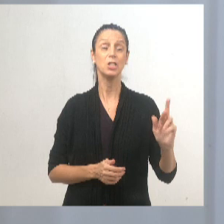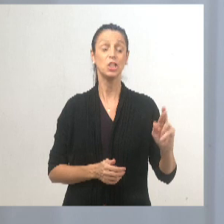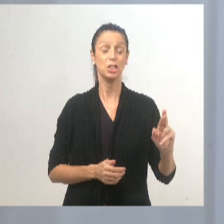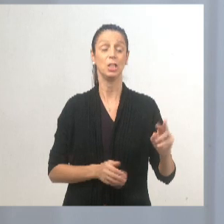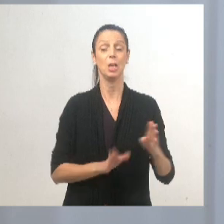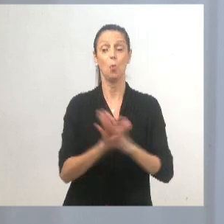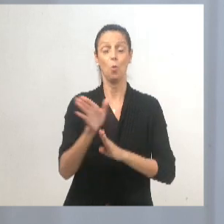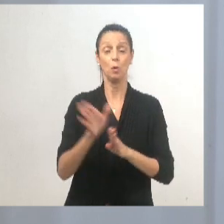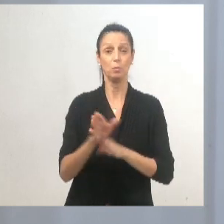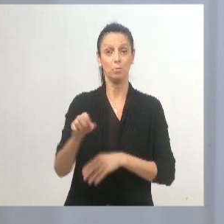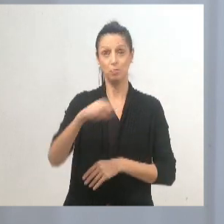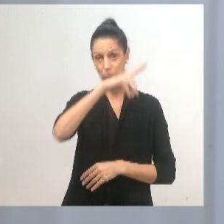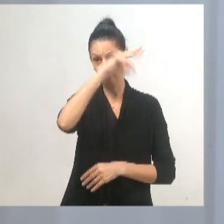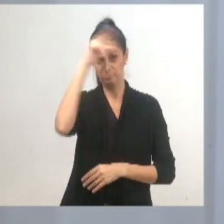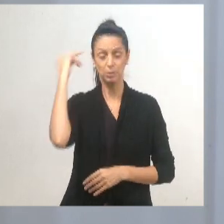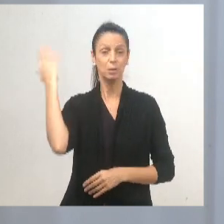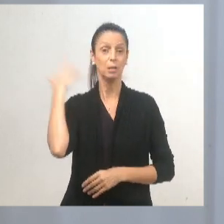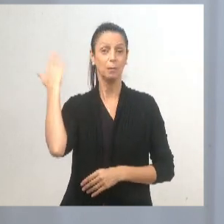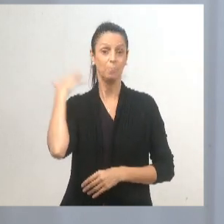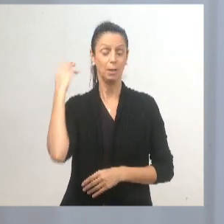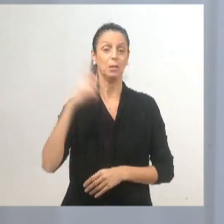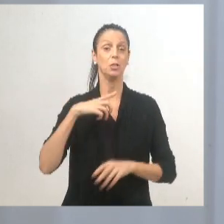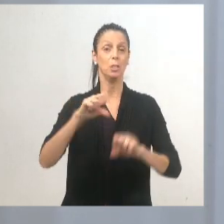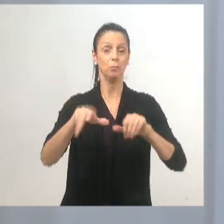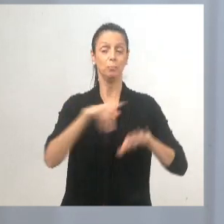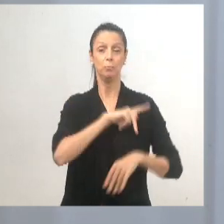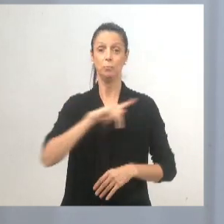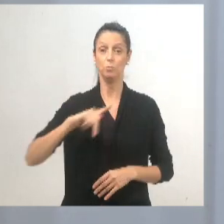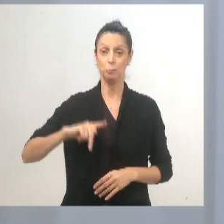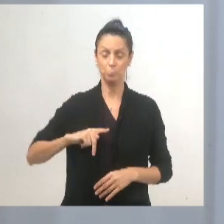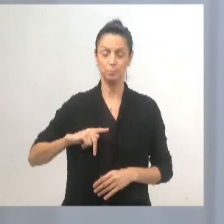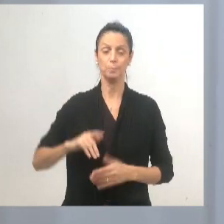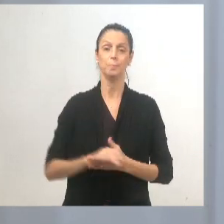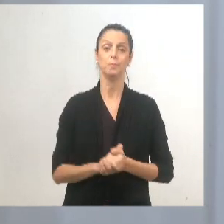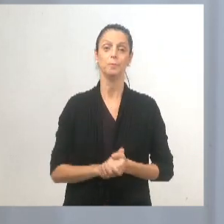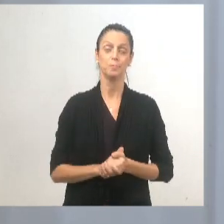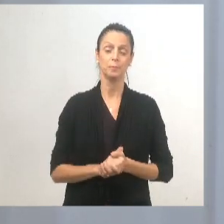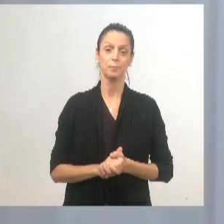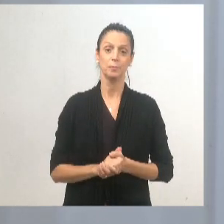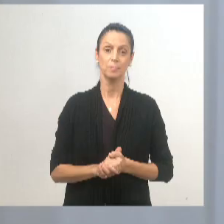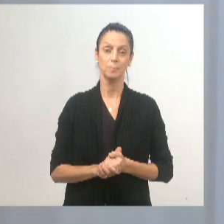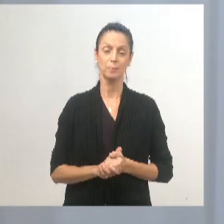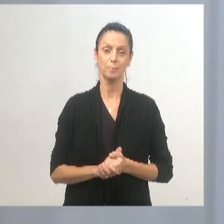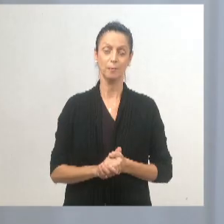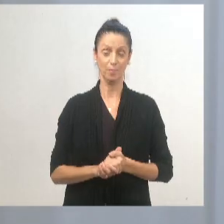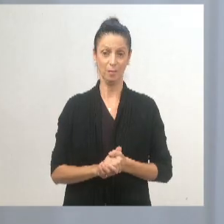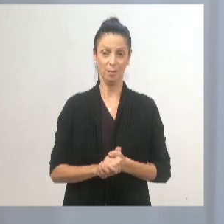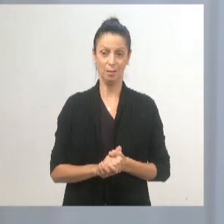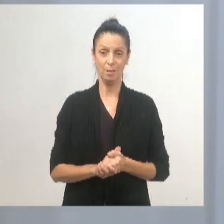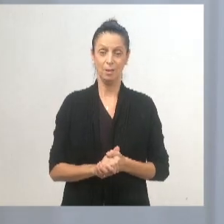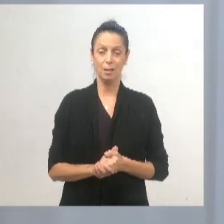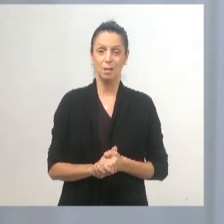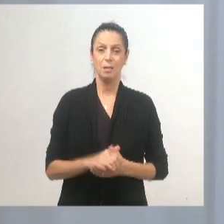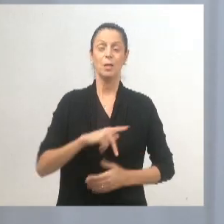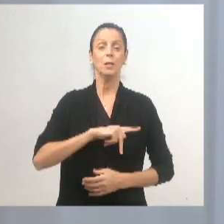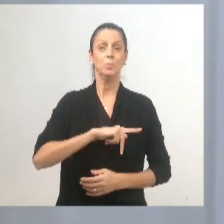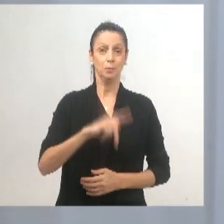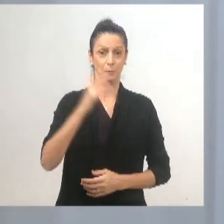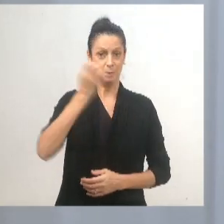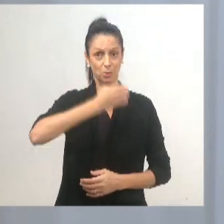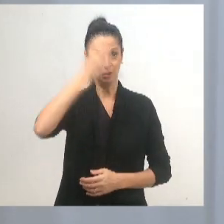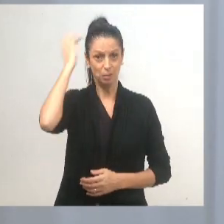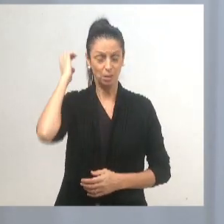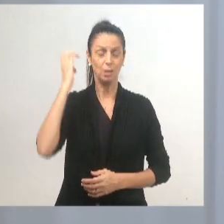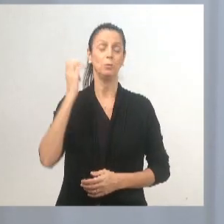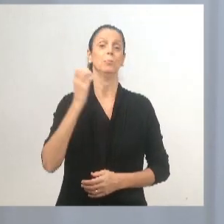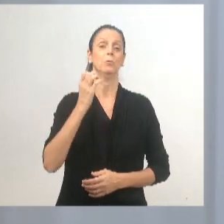audiências públicas que foram feitas anteriormente. Mesmo assim, não se furtou de levar esse contrato, esse